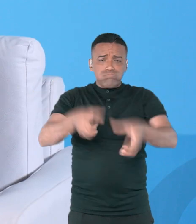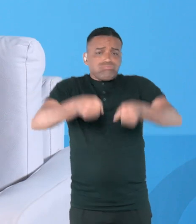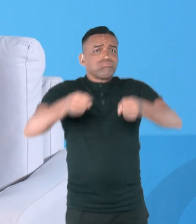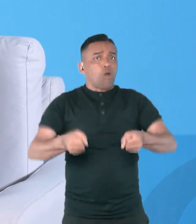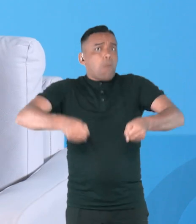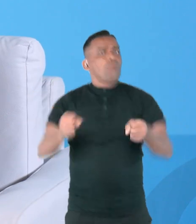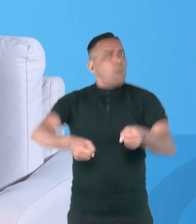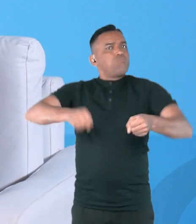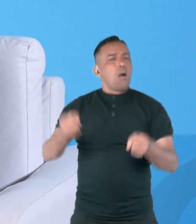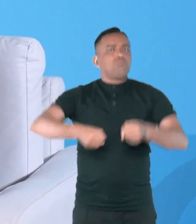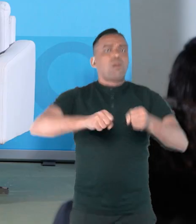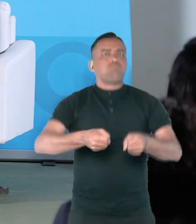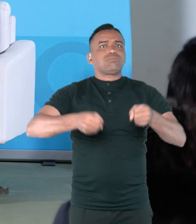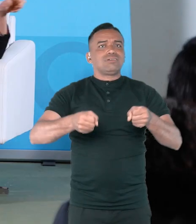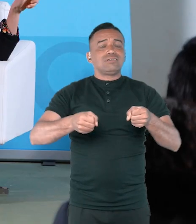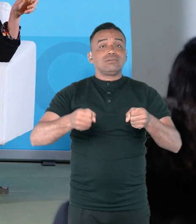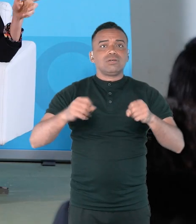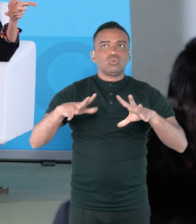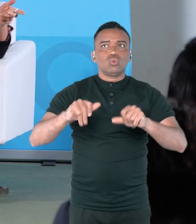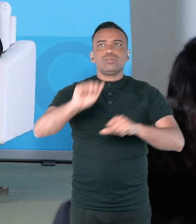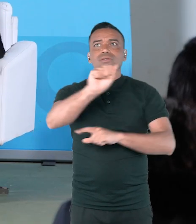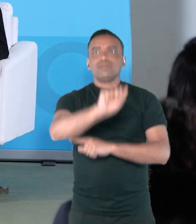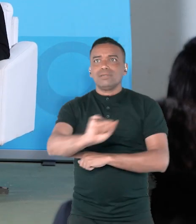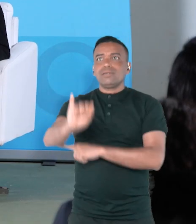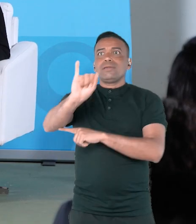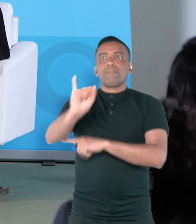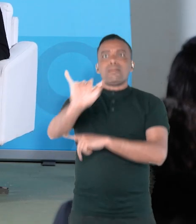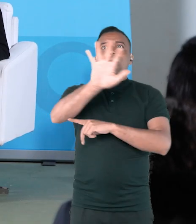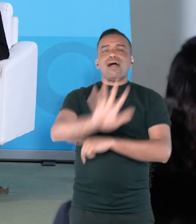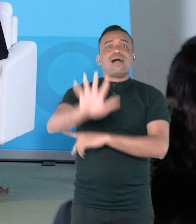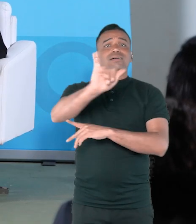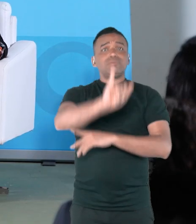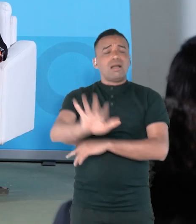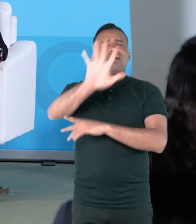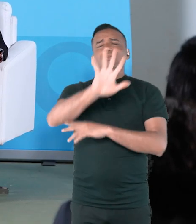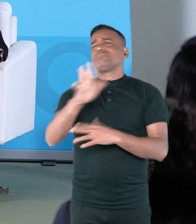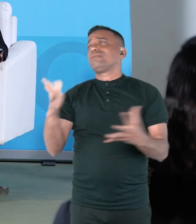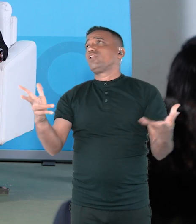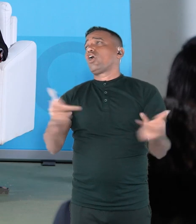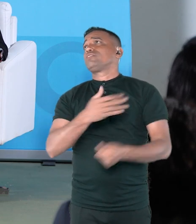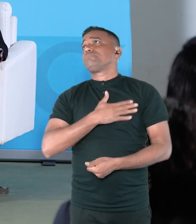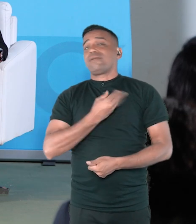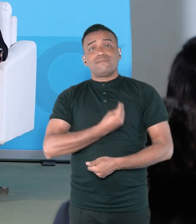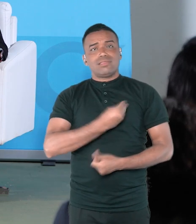sem sela. Não são todas essas imagens incríveis da minha vida?